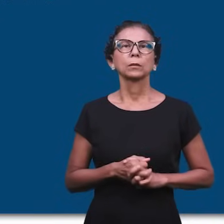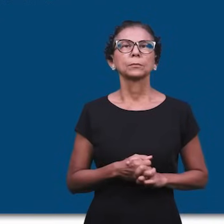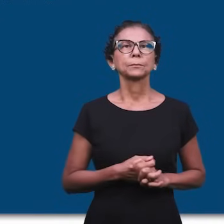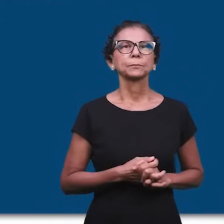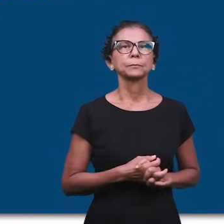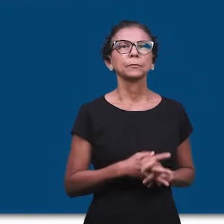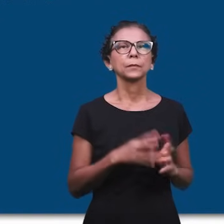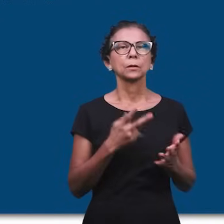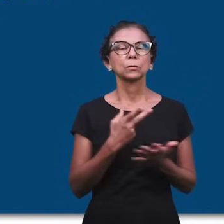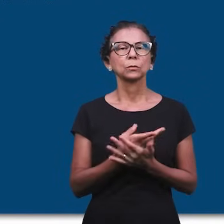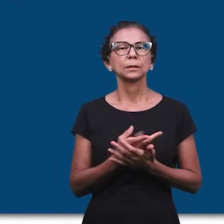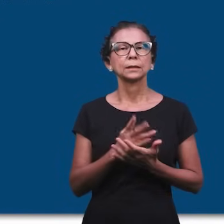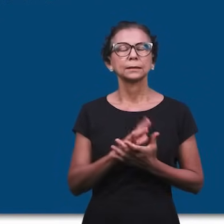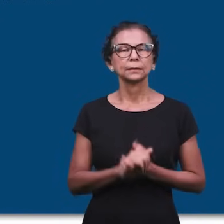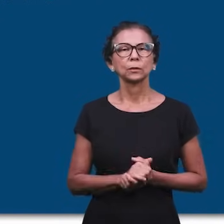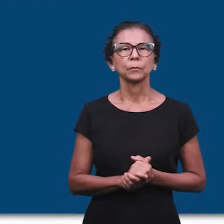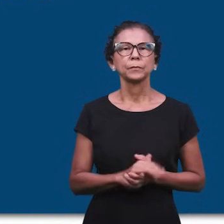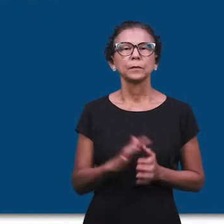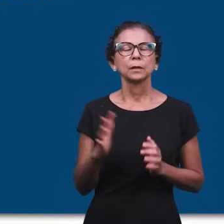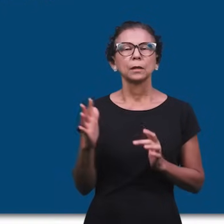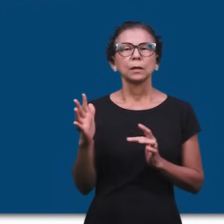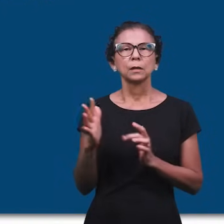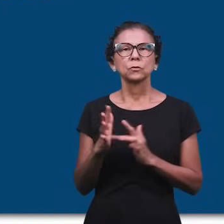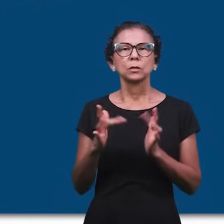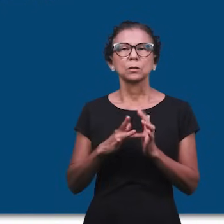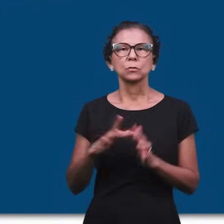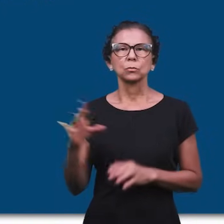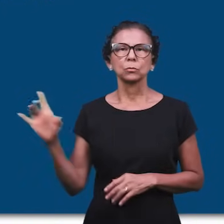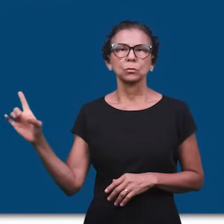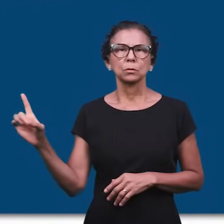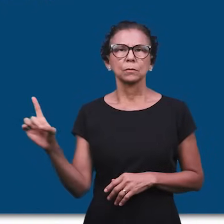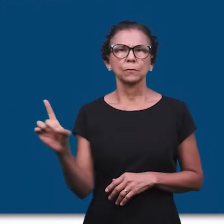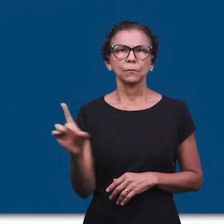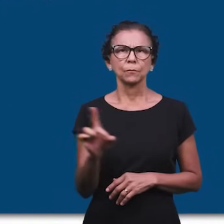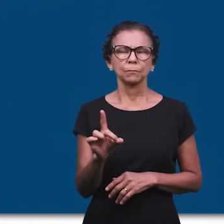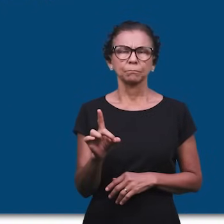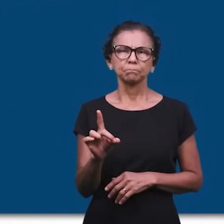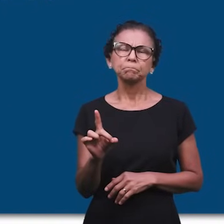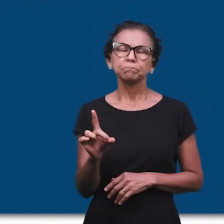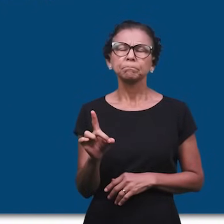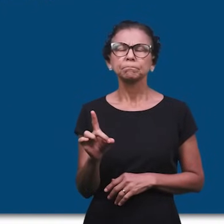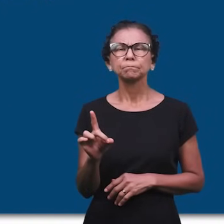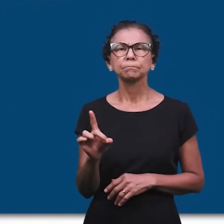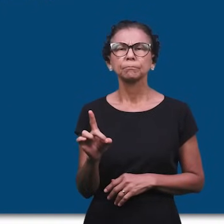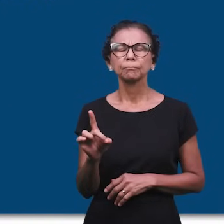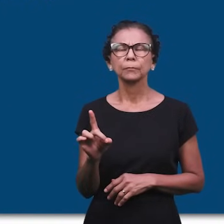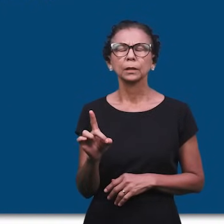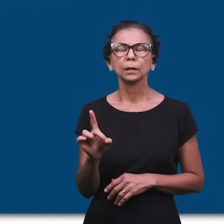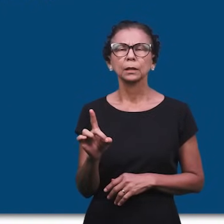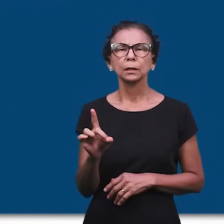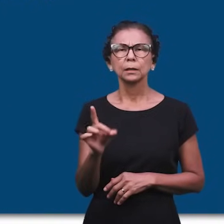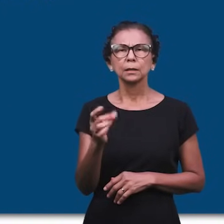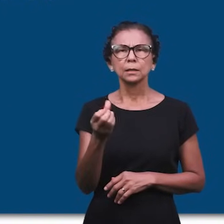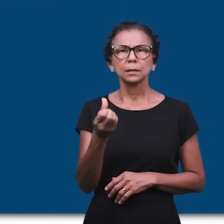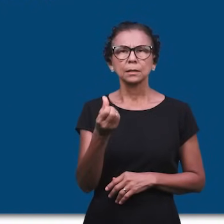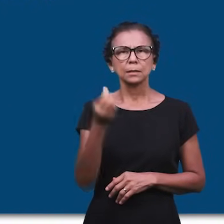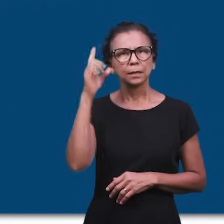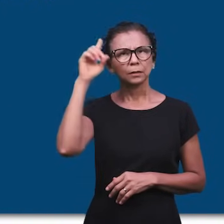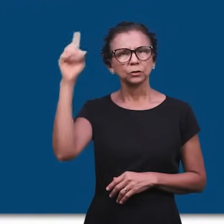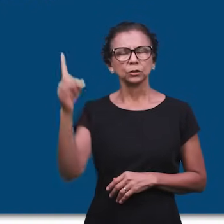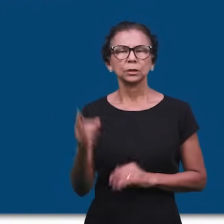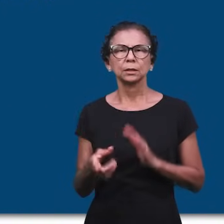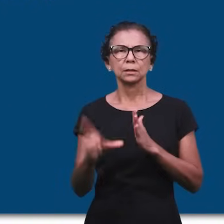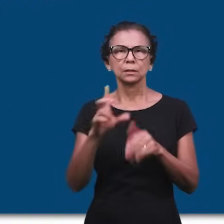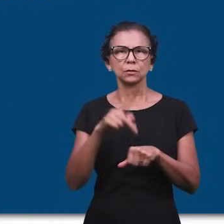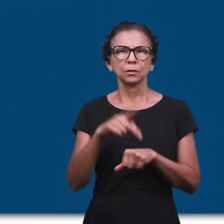assim: Foi, pois, Jesus 6 dias antes da Páscoa